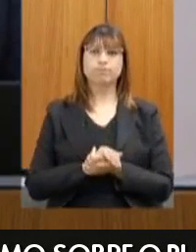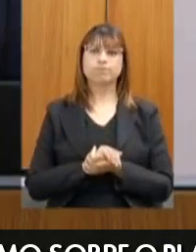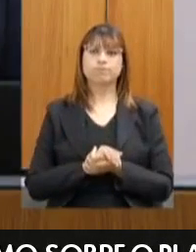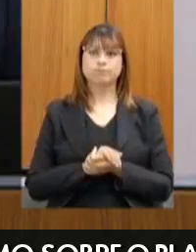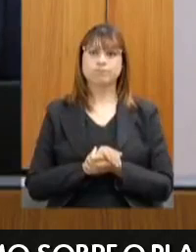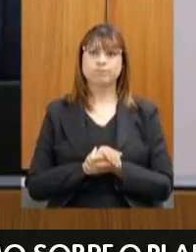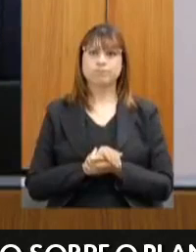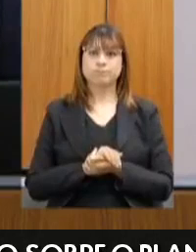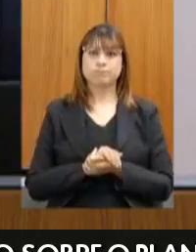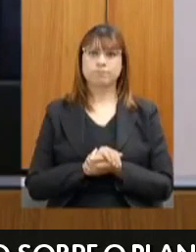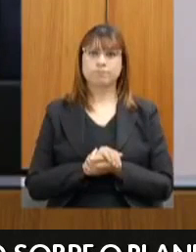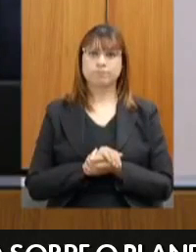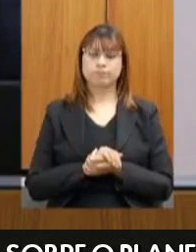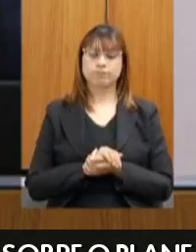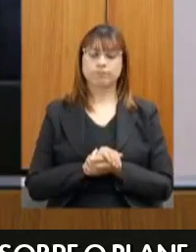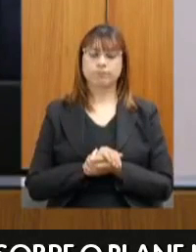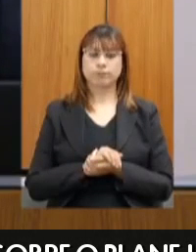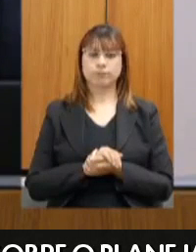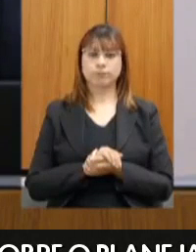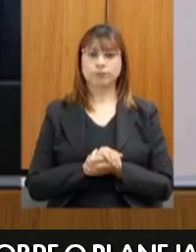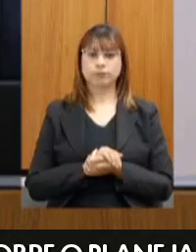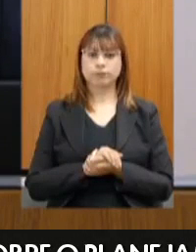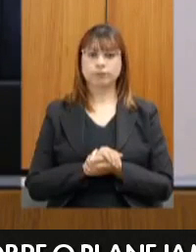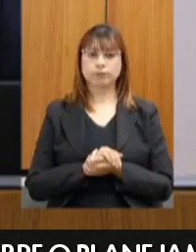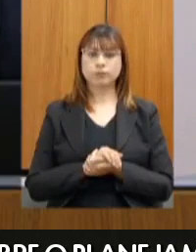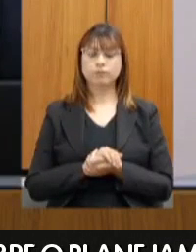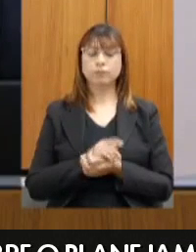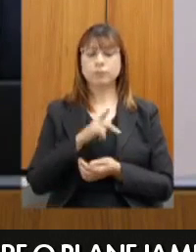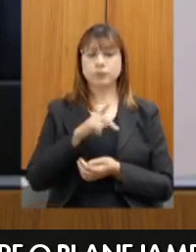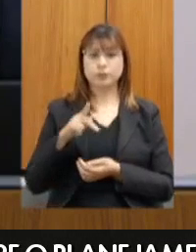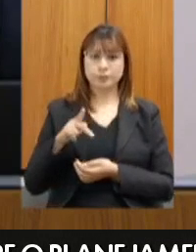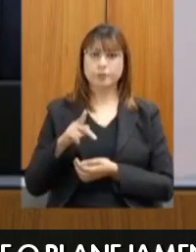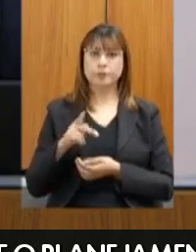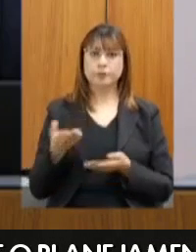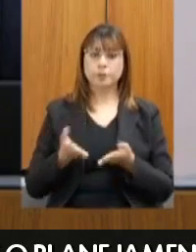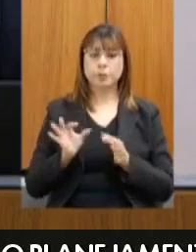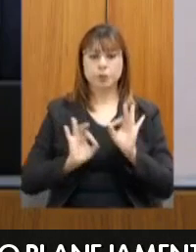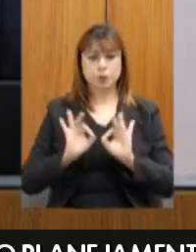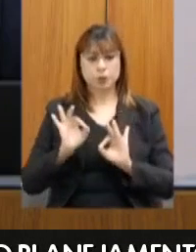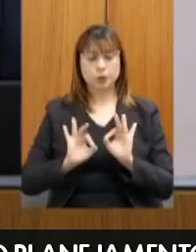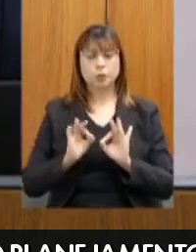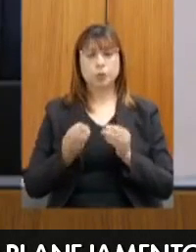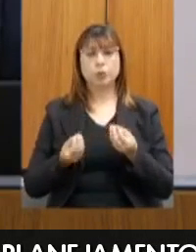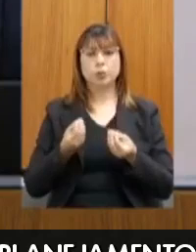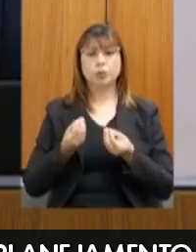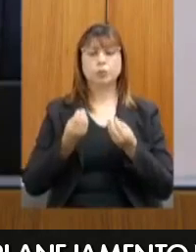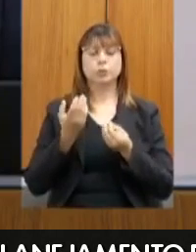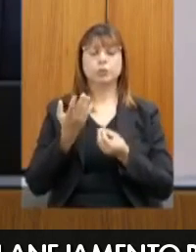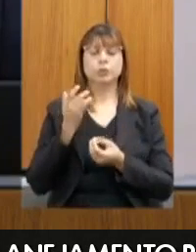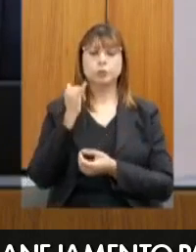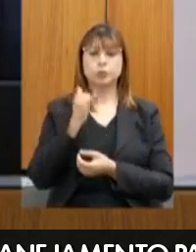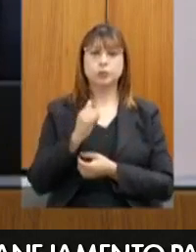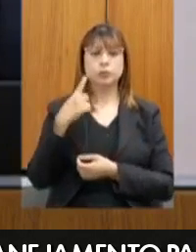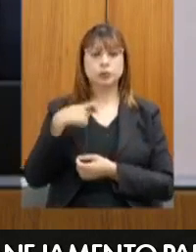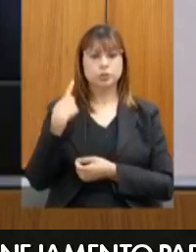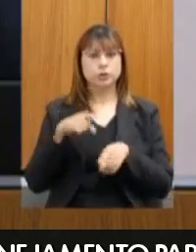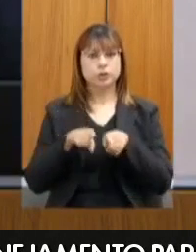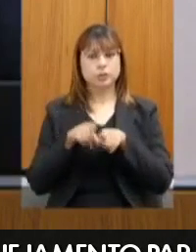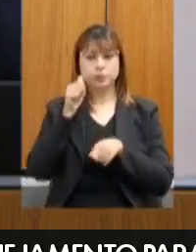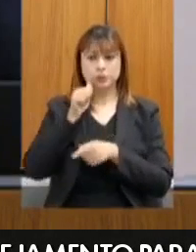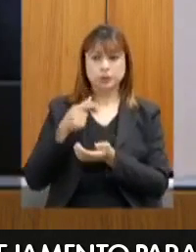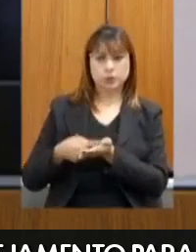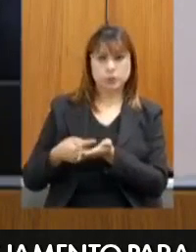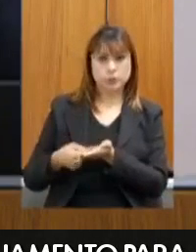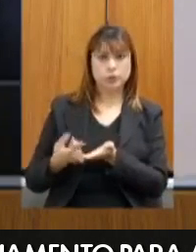proteção do meio ambiente. A presidência, tendo em vista a organização dos trabalhos, comunica aos parlamentares e à convidada